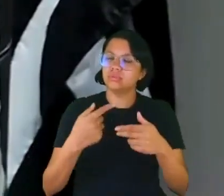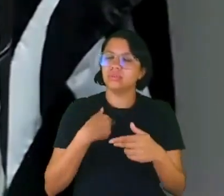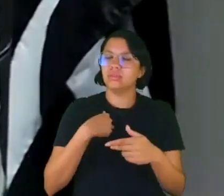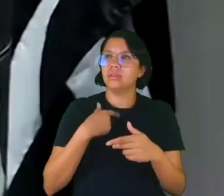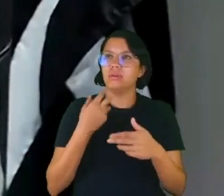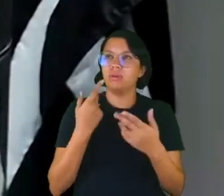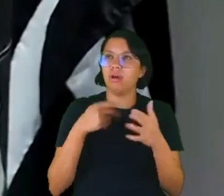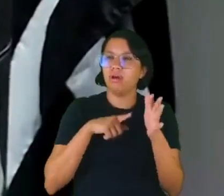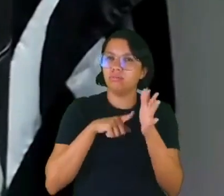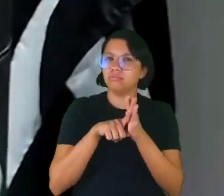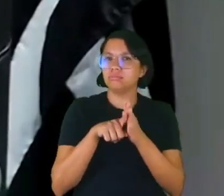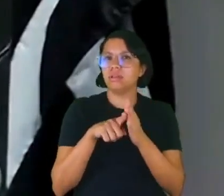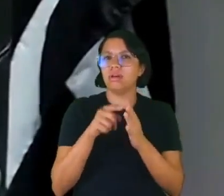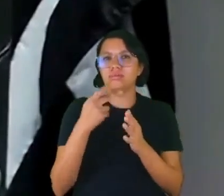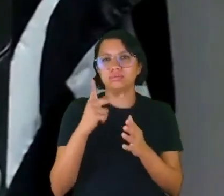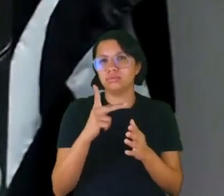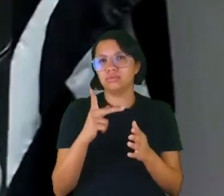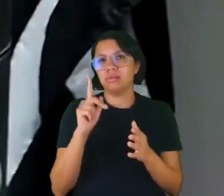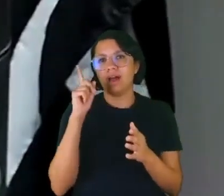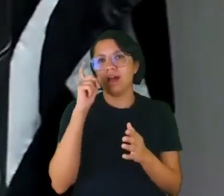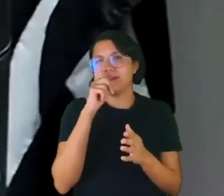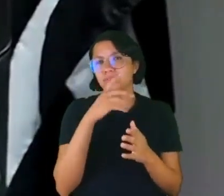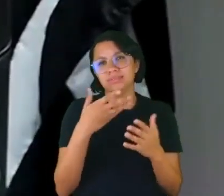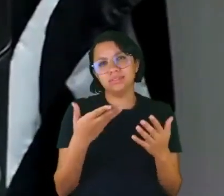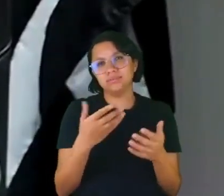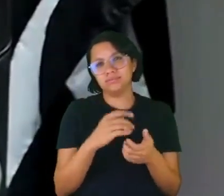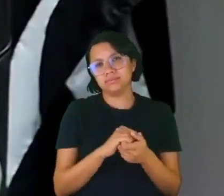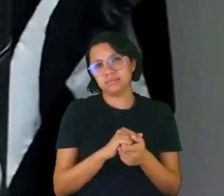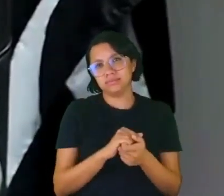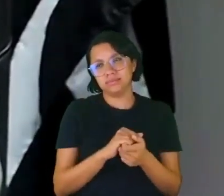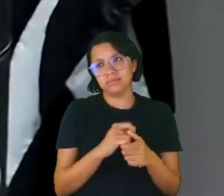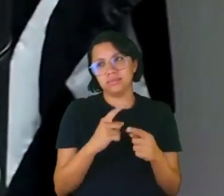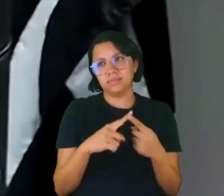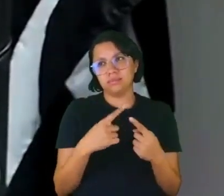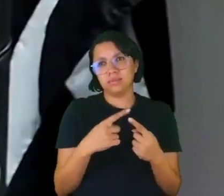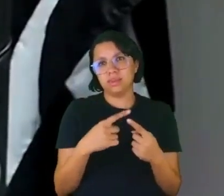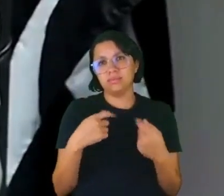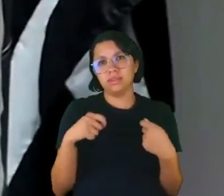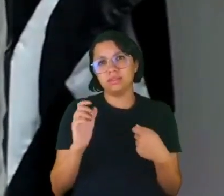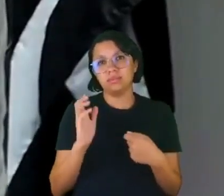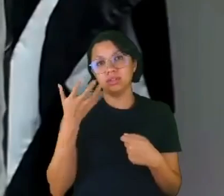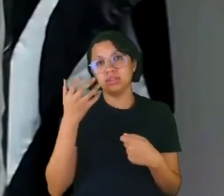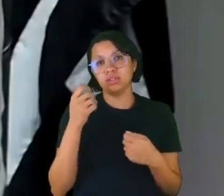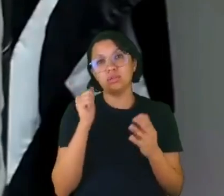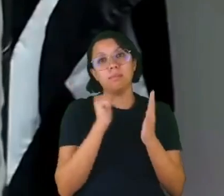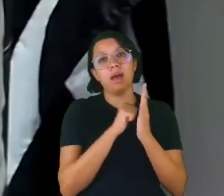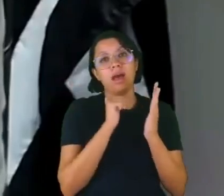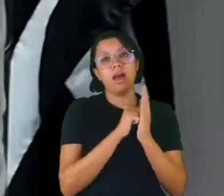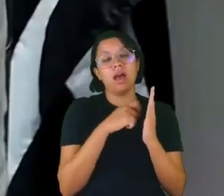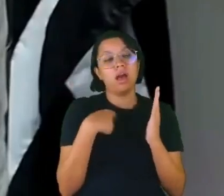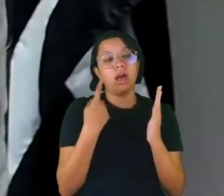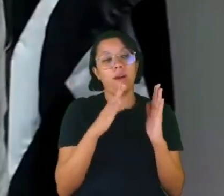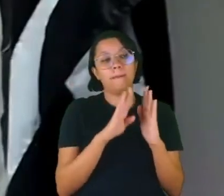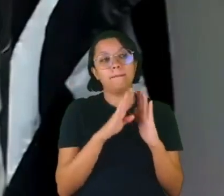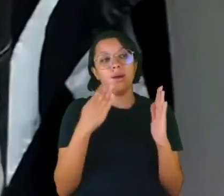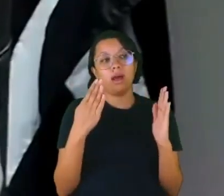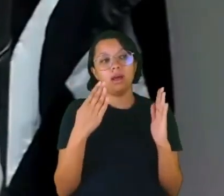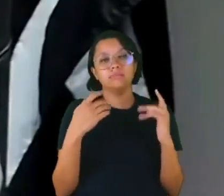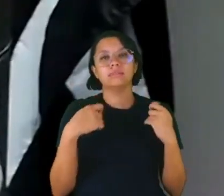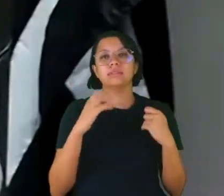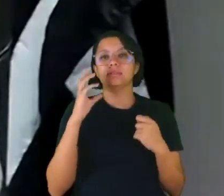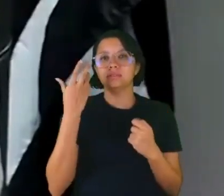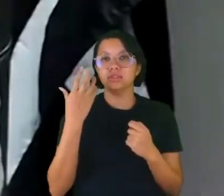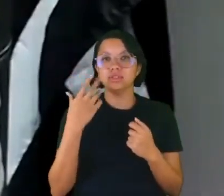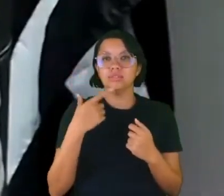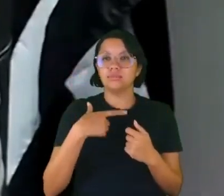dilema que o colega está. É difícil, né? Mas nós temos que decidir. Bateu na porta da gente, e aí